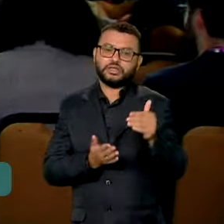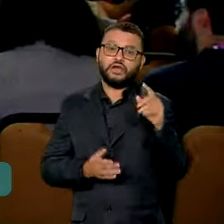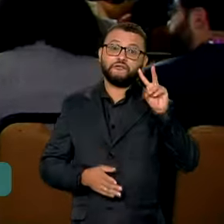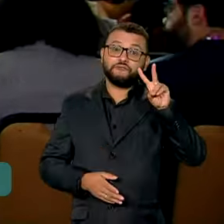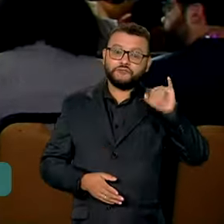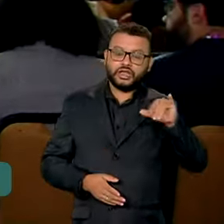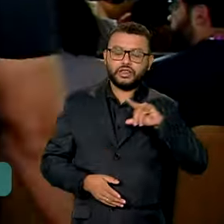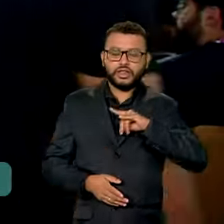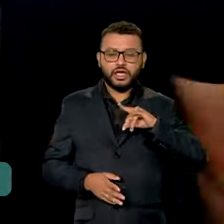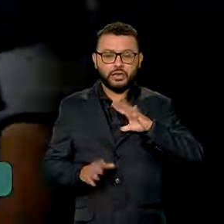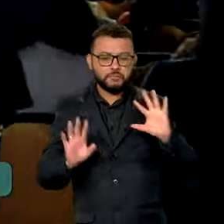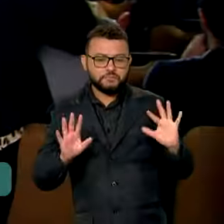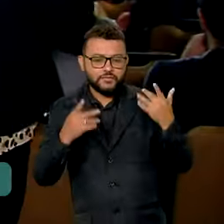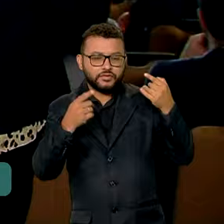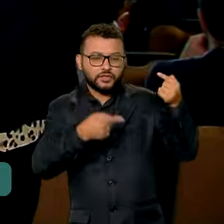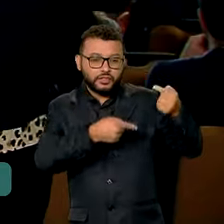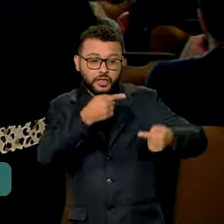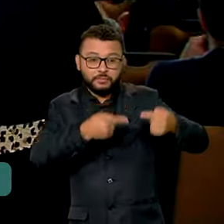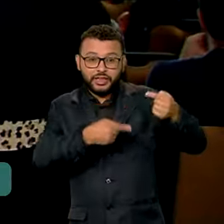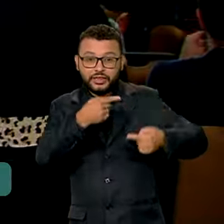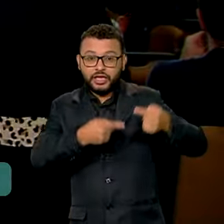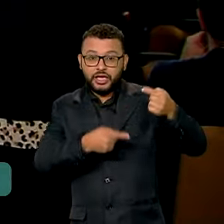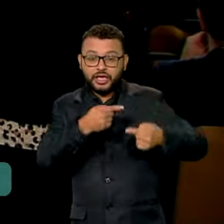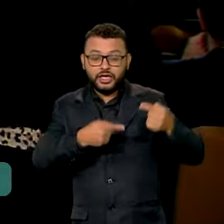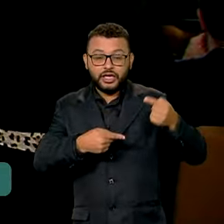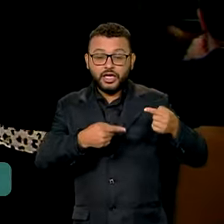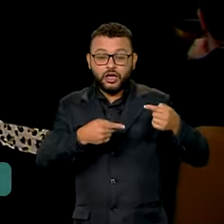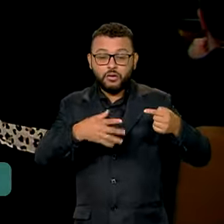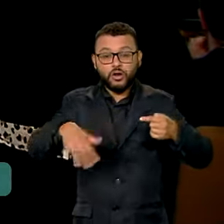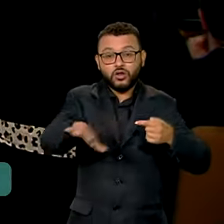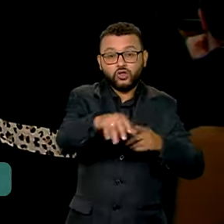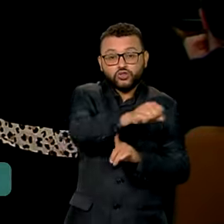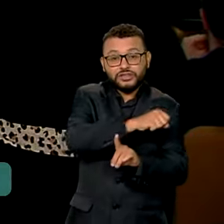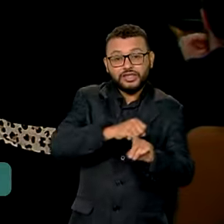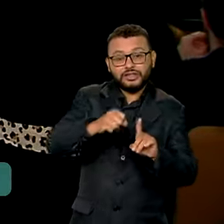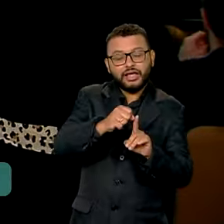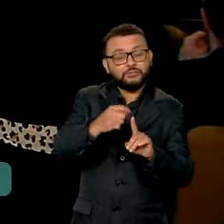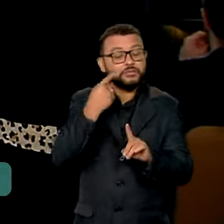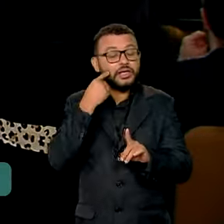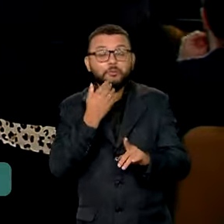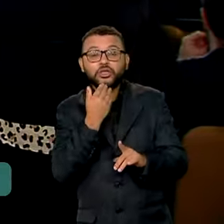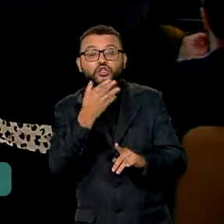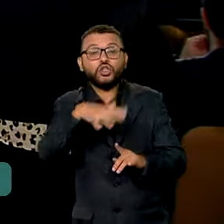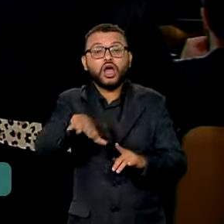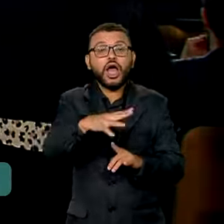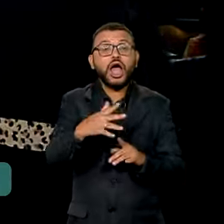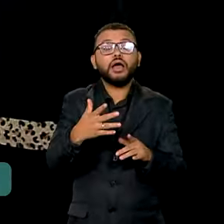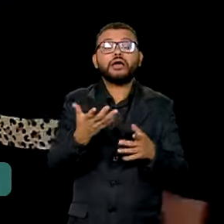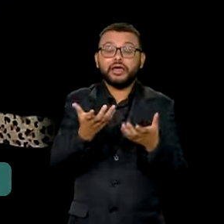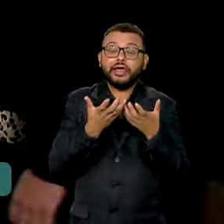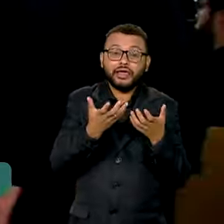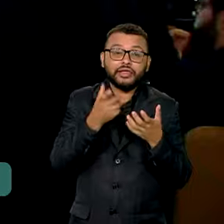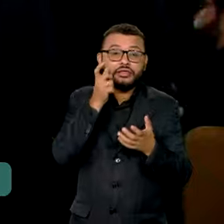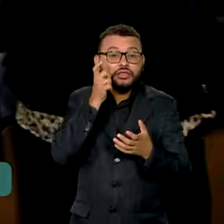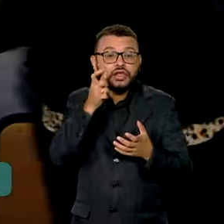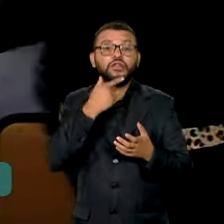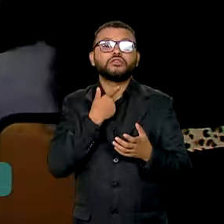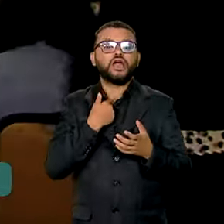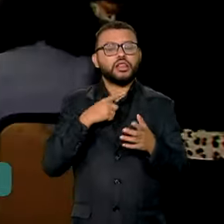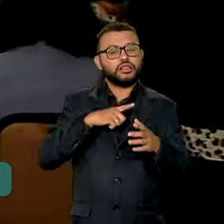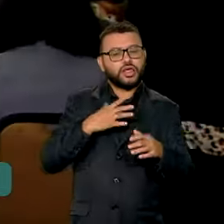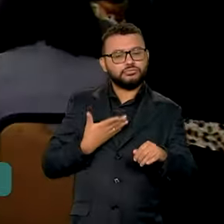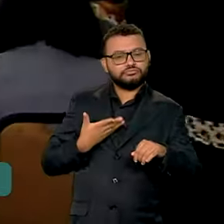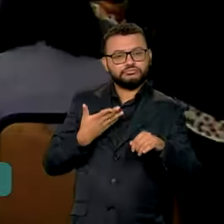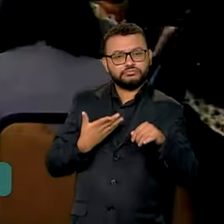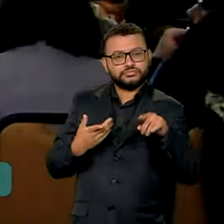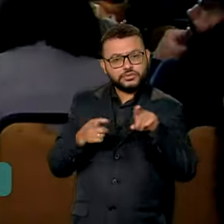Esse evento vai discutir junto com a sociedade civil as principais demandas do setor. Também está previsto por aqui